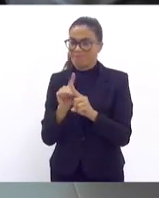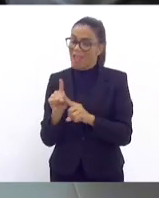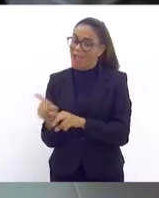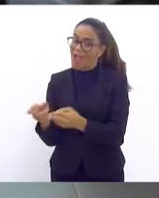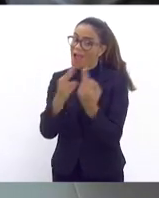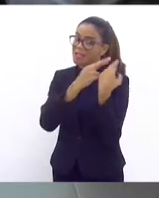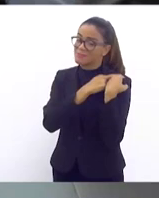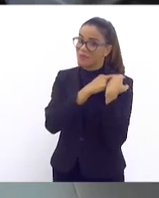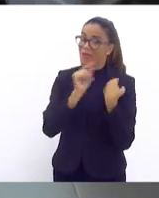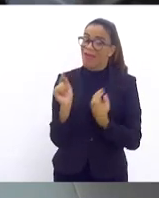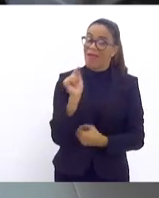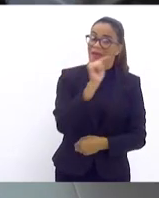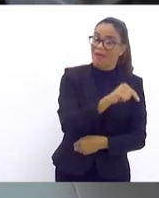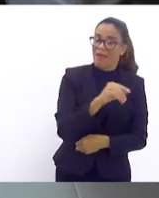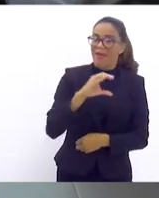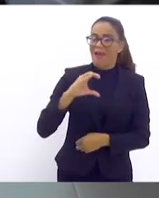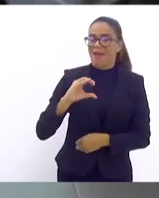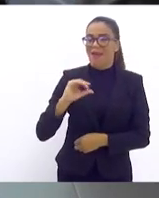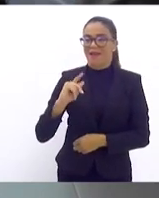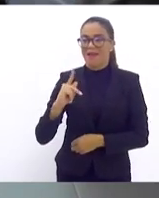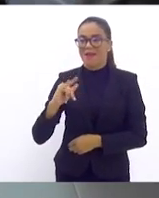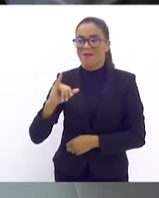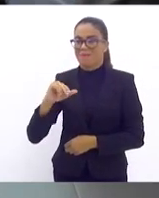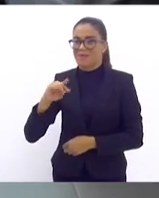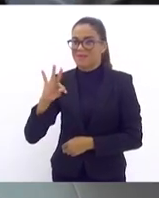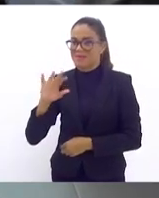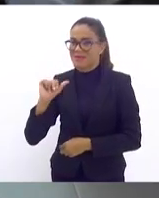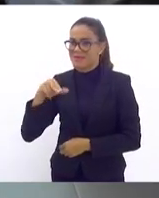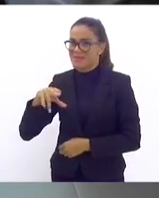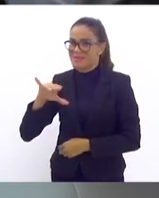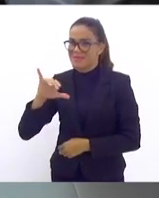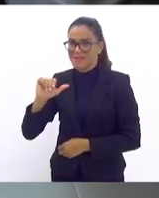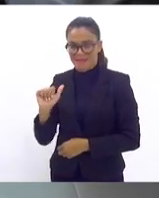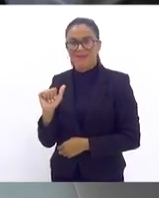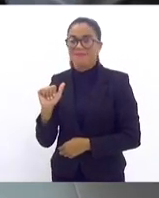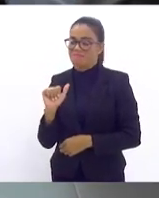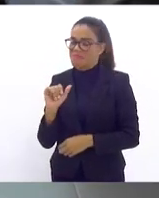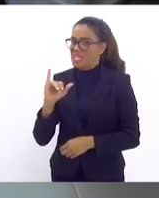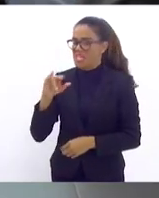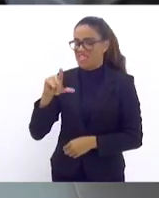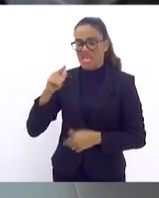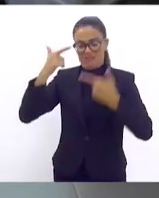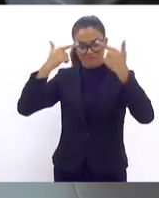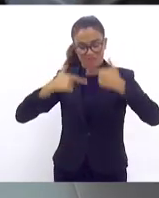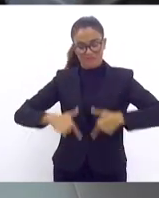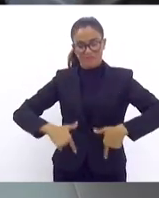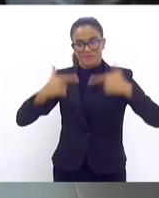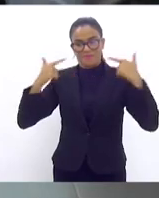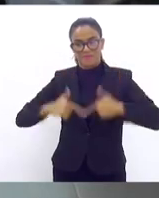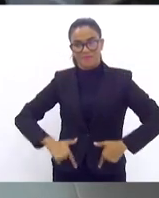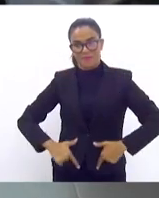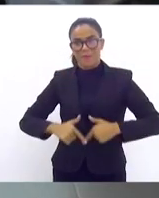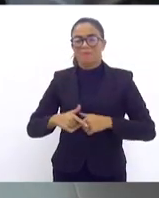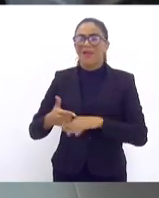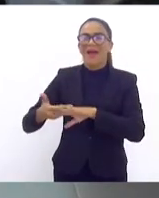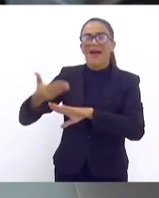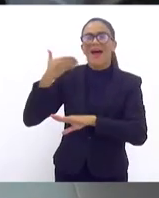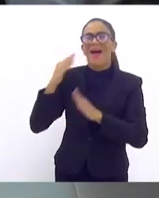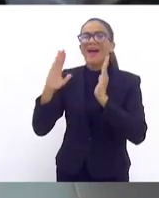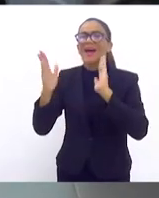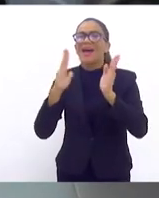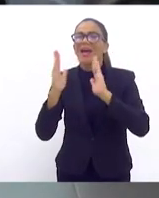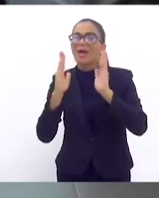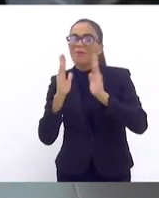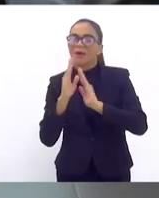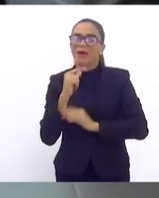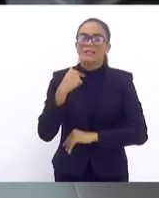capitania dos portos. O INEA não tinha nenhuma responsabilidade naquilo. Aventaram à época até a